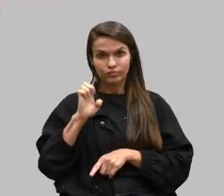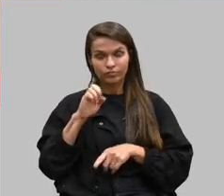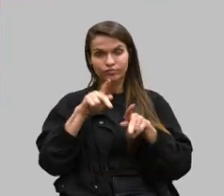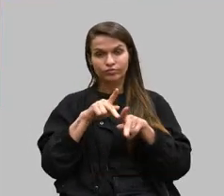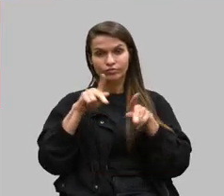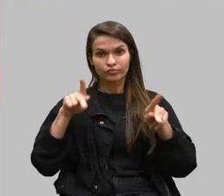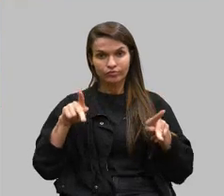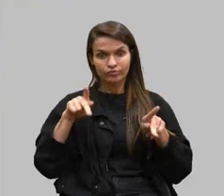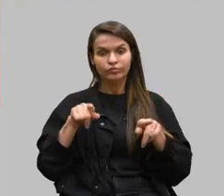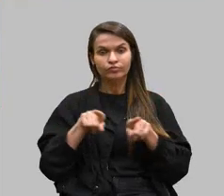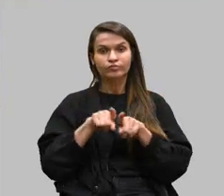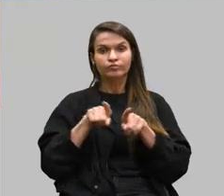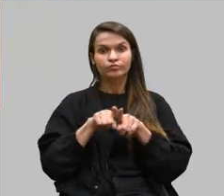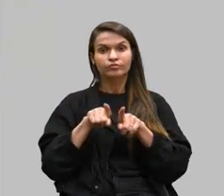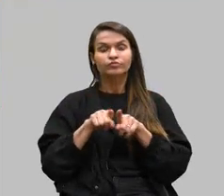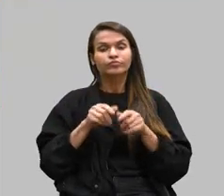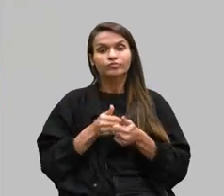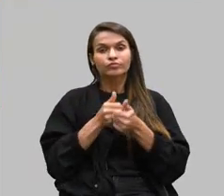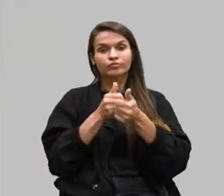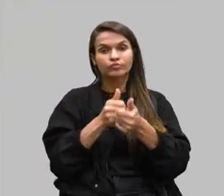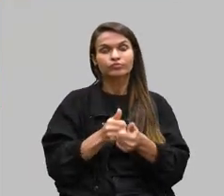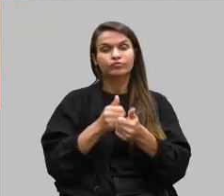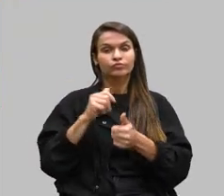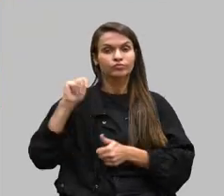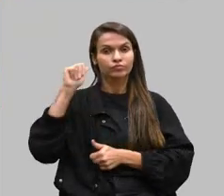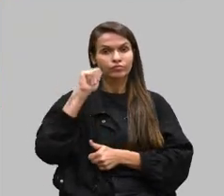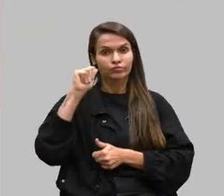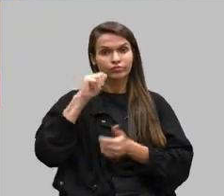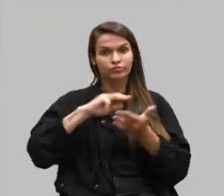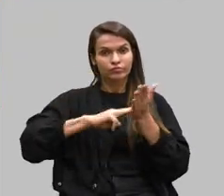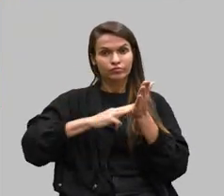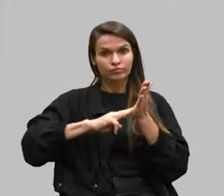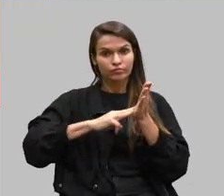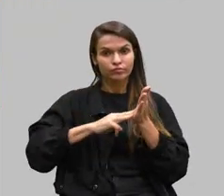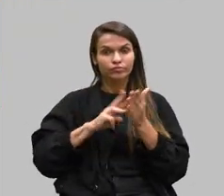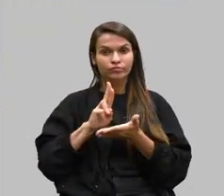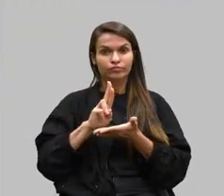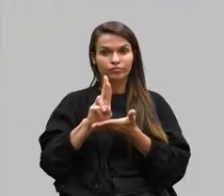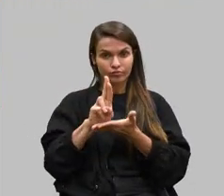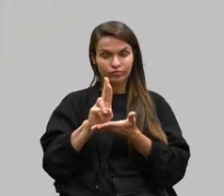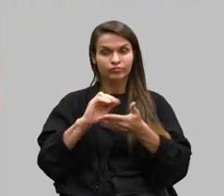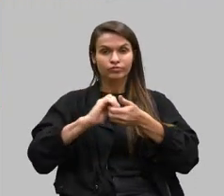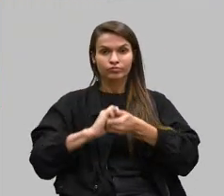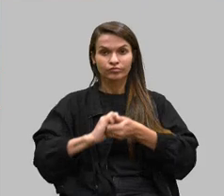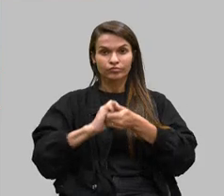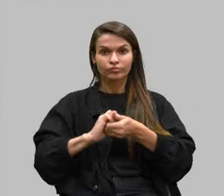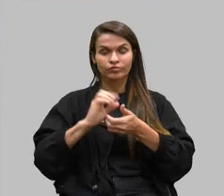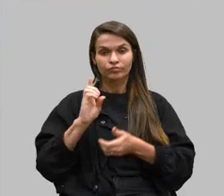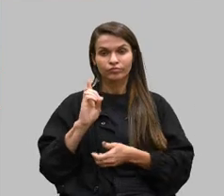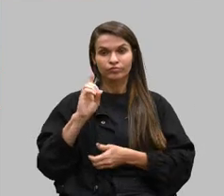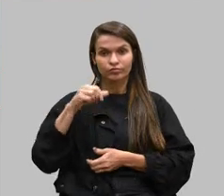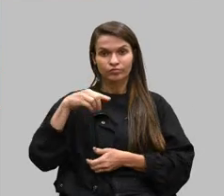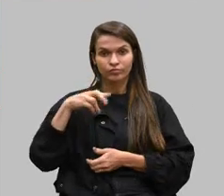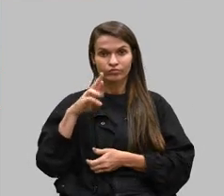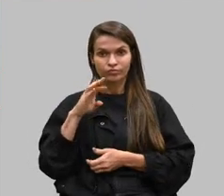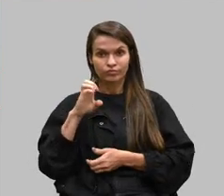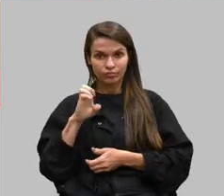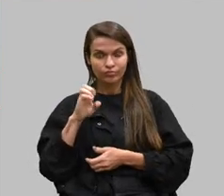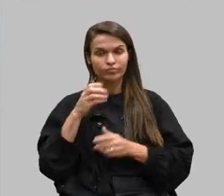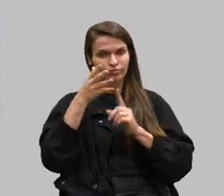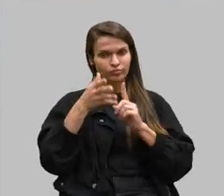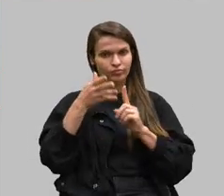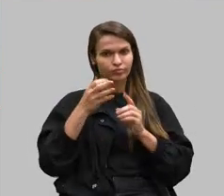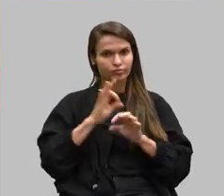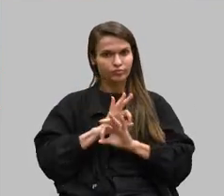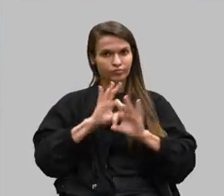também que é que acompanha a associação também membro representante e cumprimentar Aqui o André ten pelas sábias palavras e